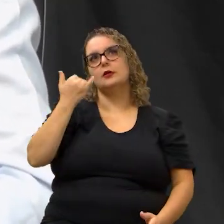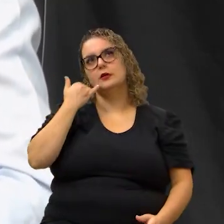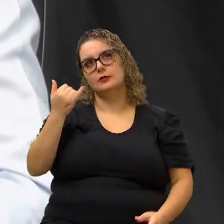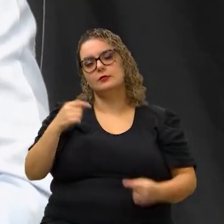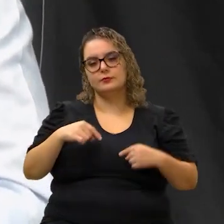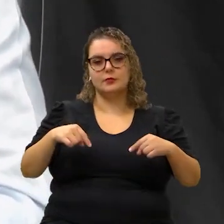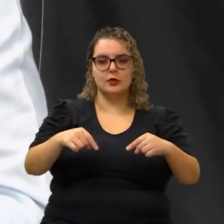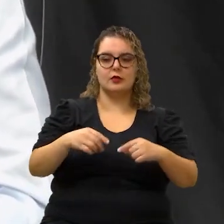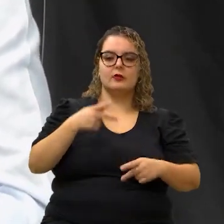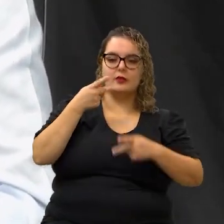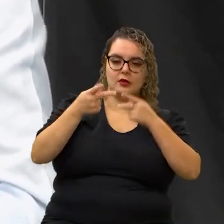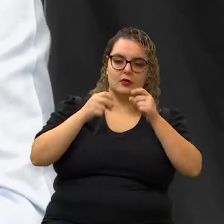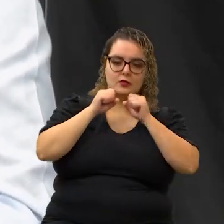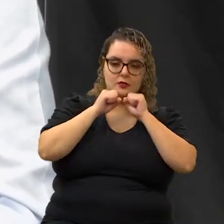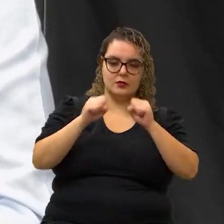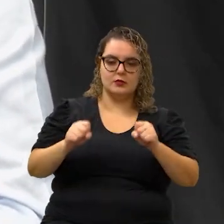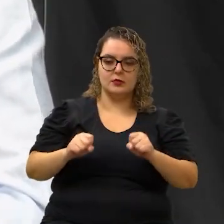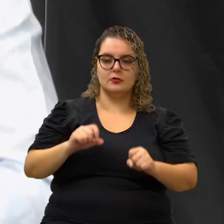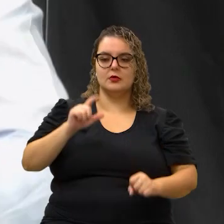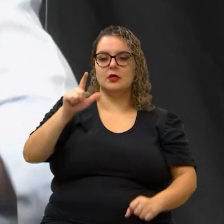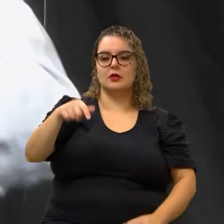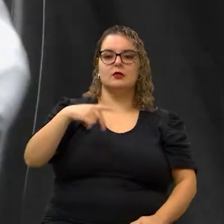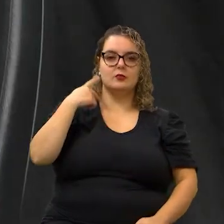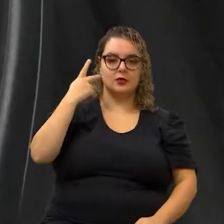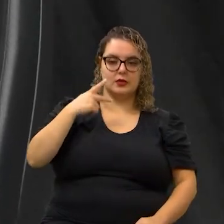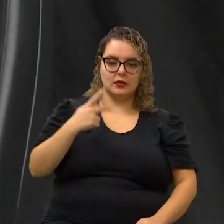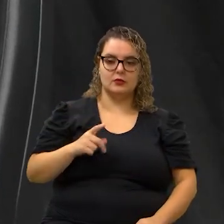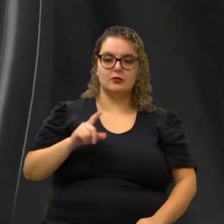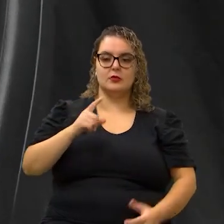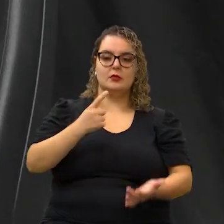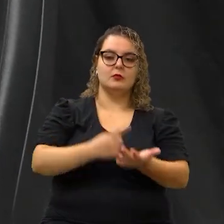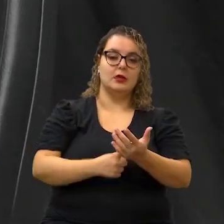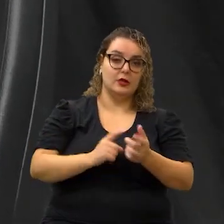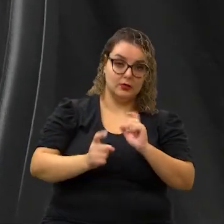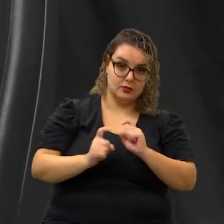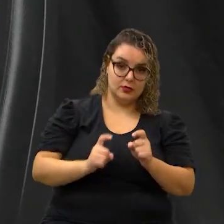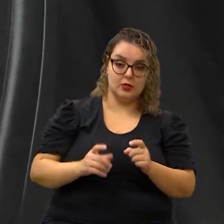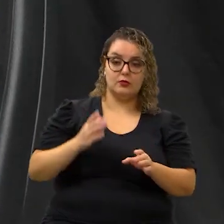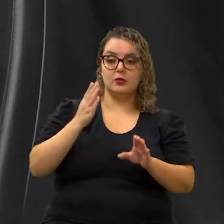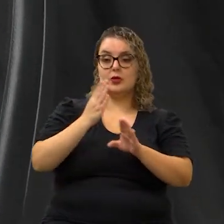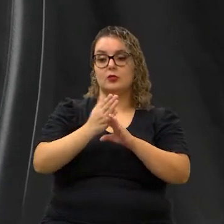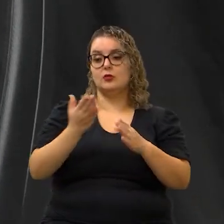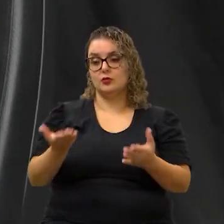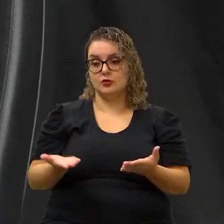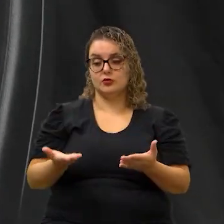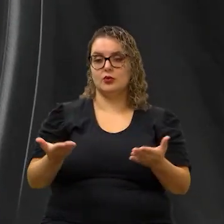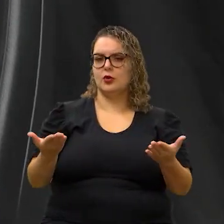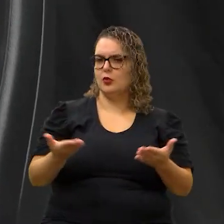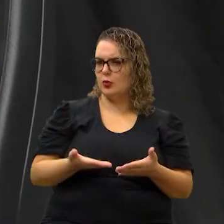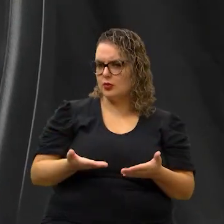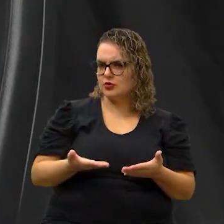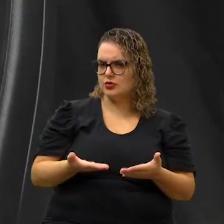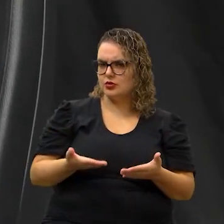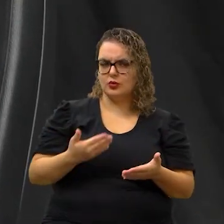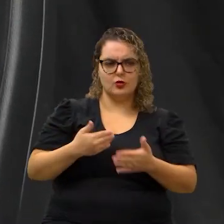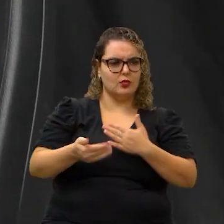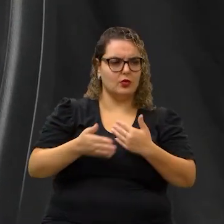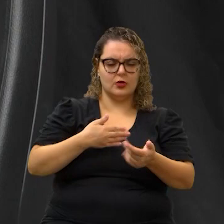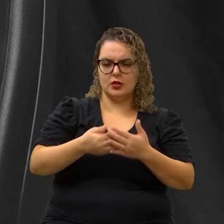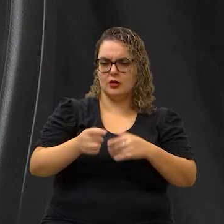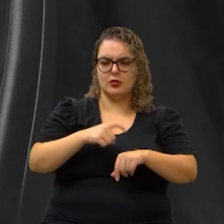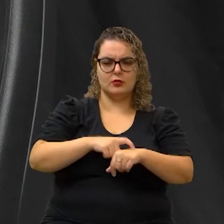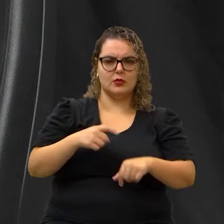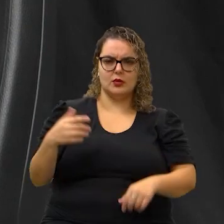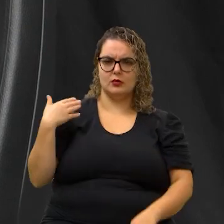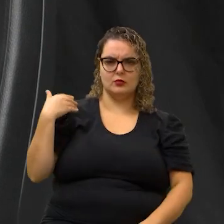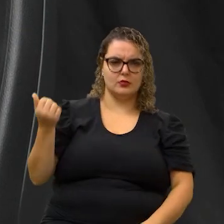né? A pessoa tinha que ligar no gabinete, falar com o assessor, para falar depois com o vereador, para marcar uma reunião, para encontrar.